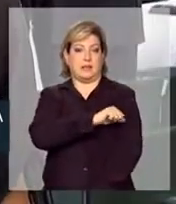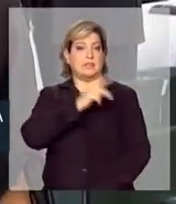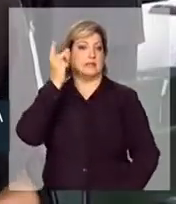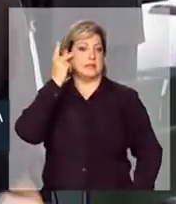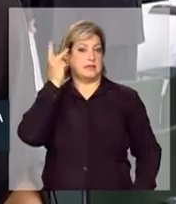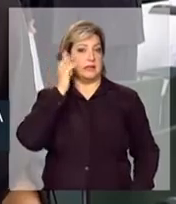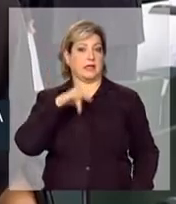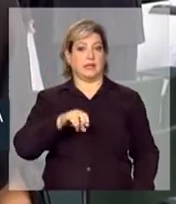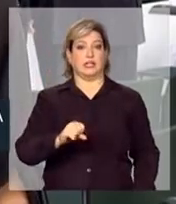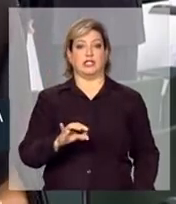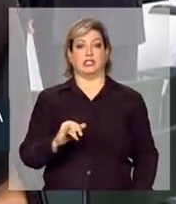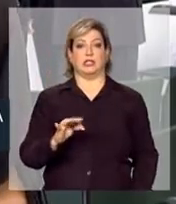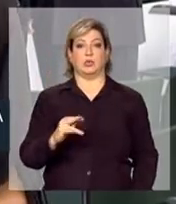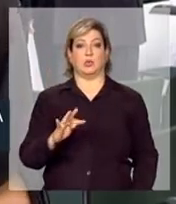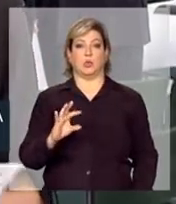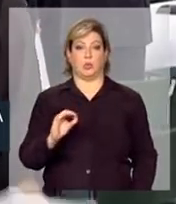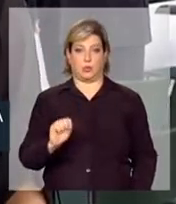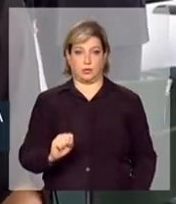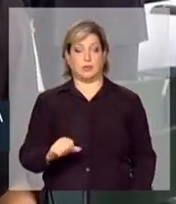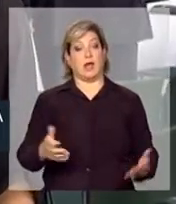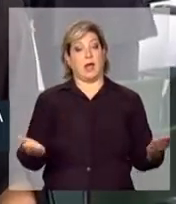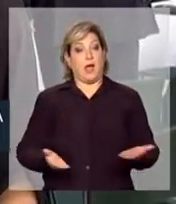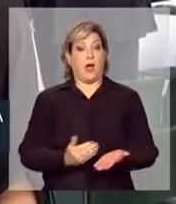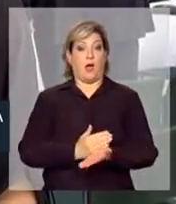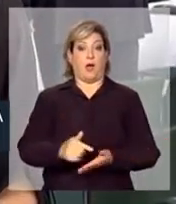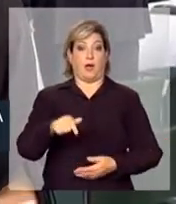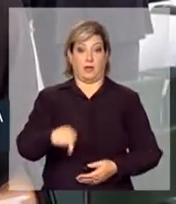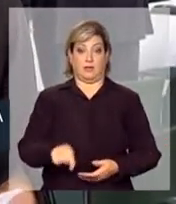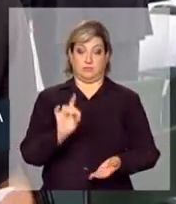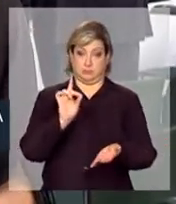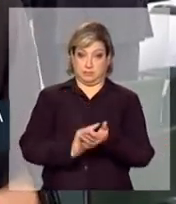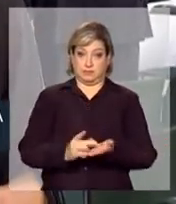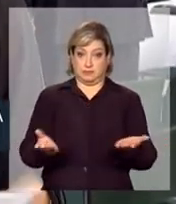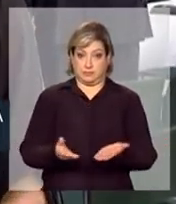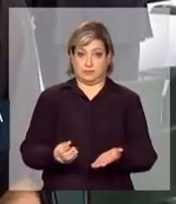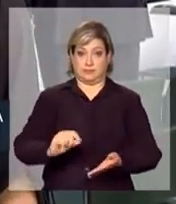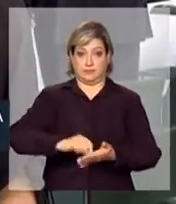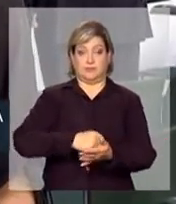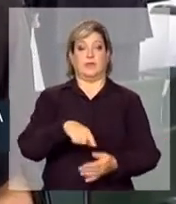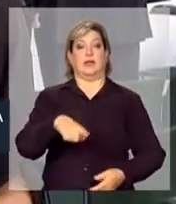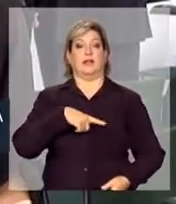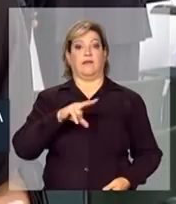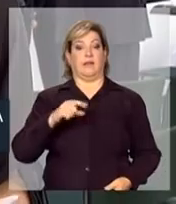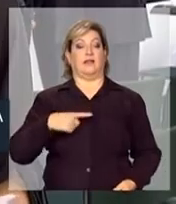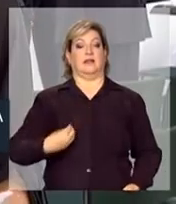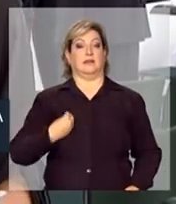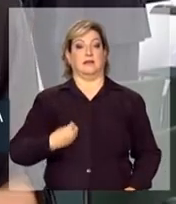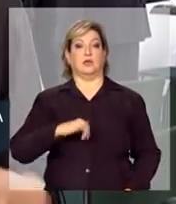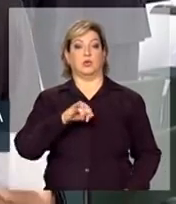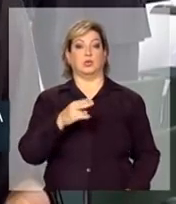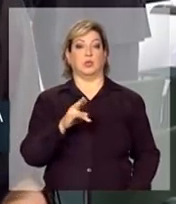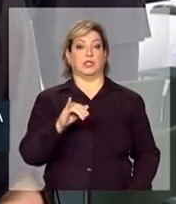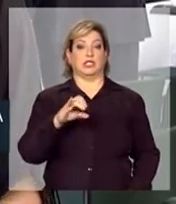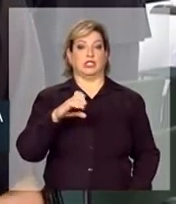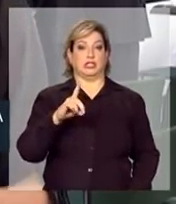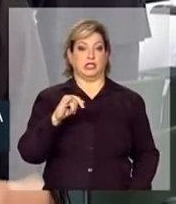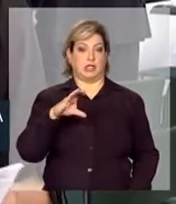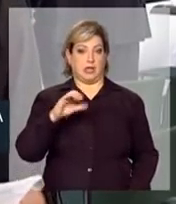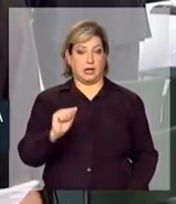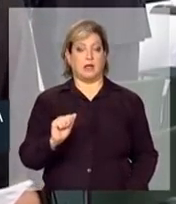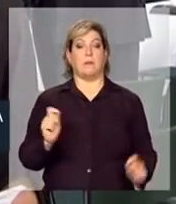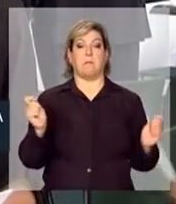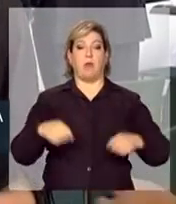Paulo e a partir de agora com essa oficialização vai ter personalidade jurídica com capacidade de